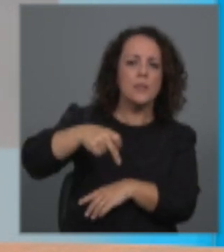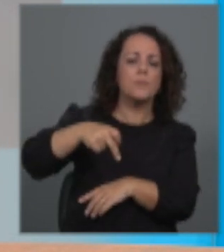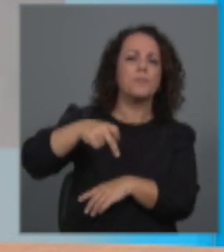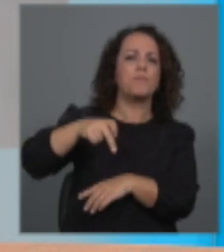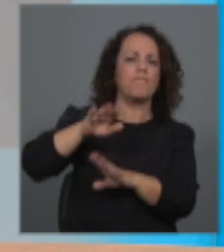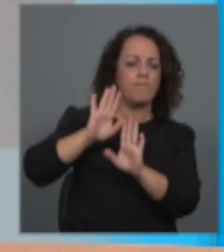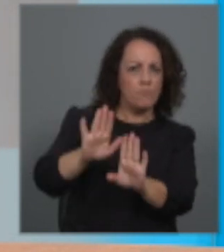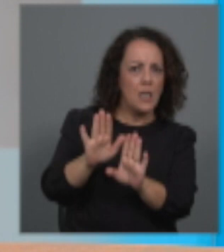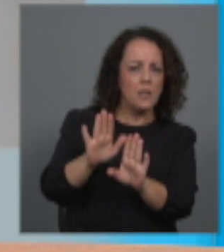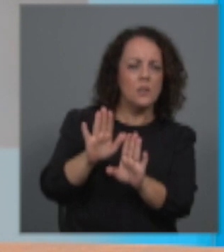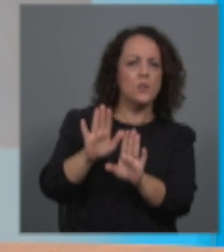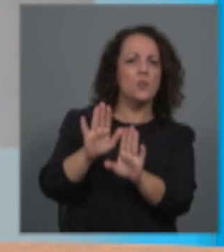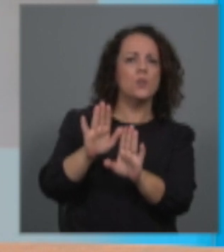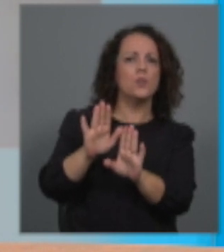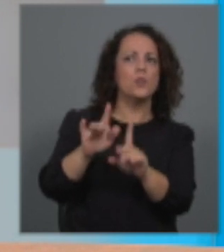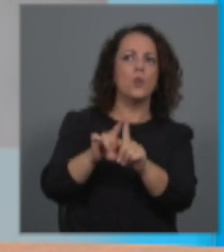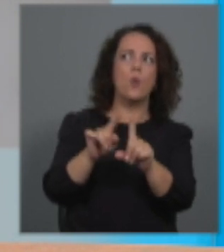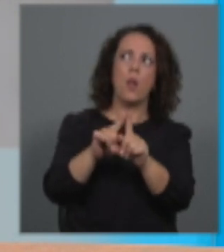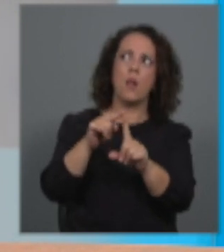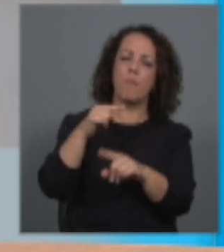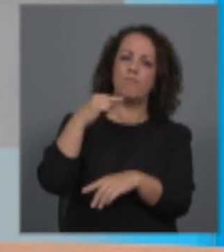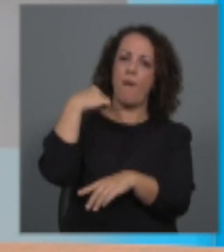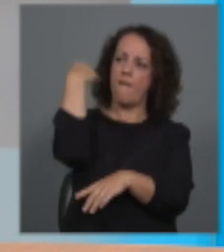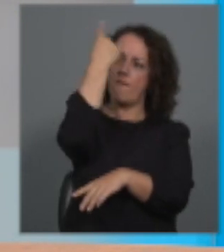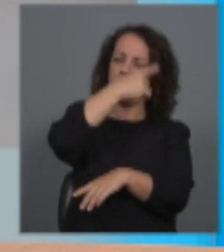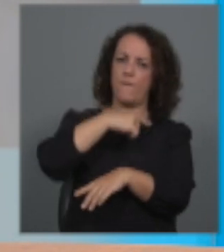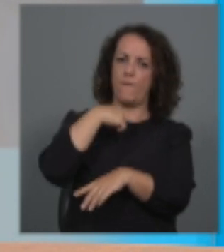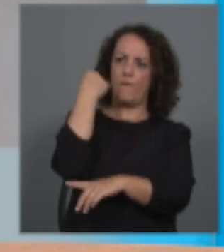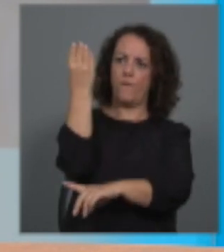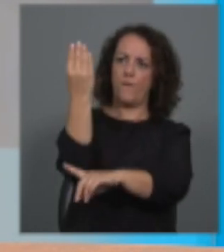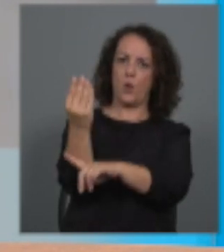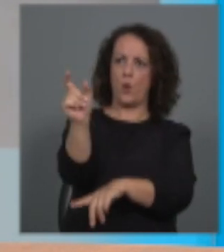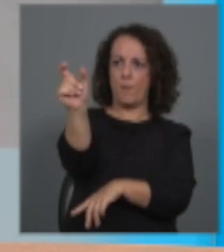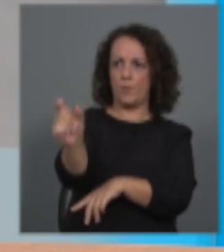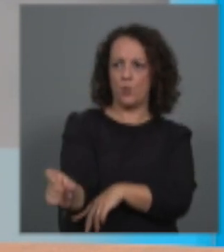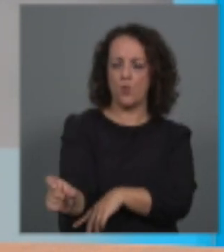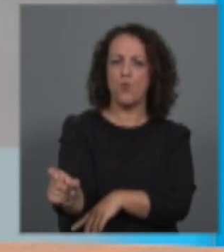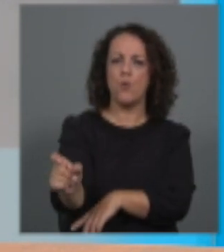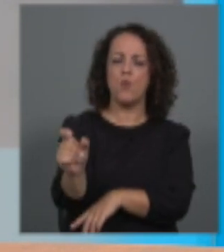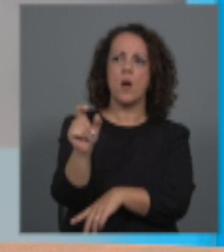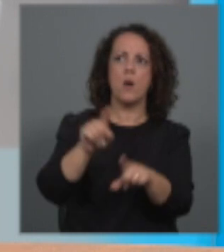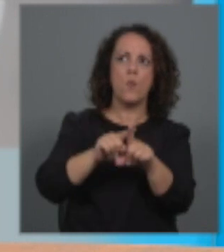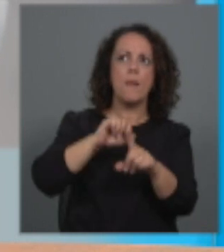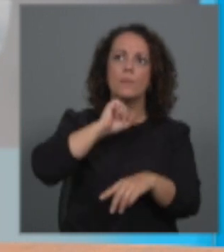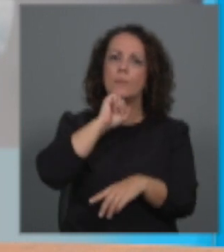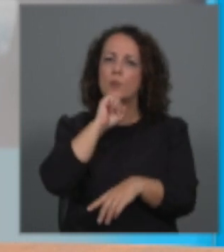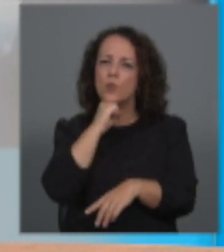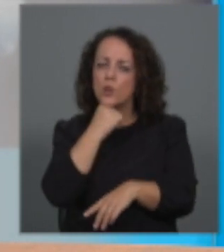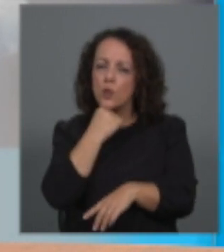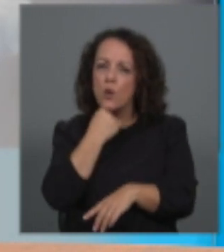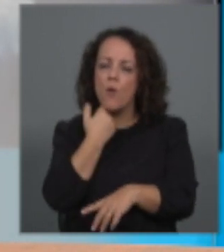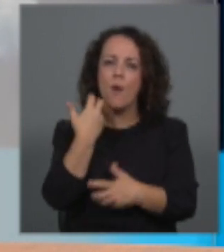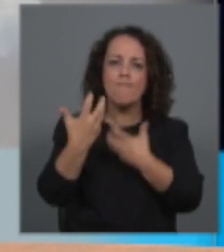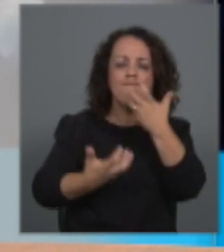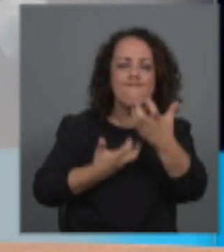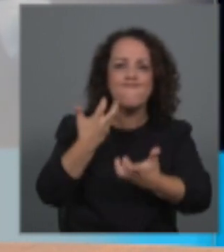representada na figura de uma personagem misteriosa que viria no